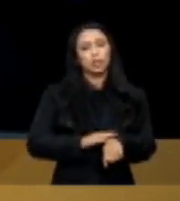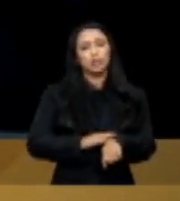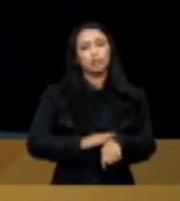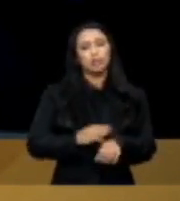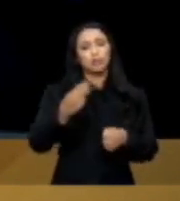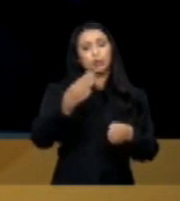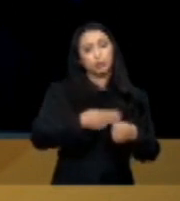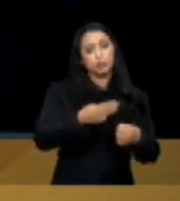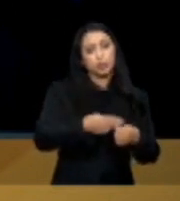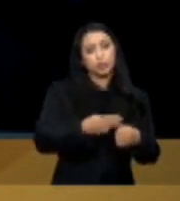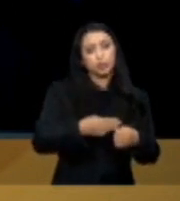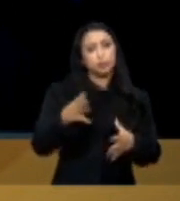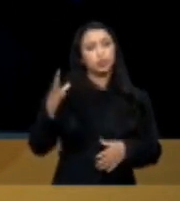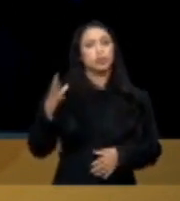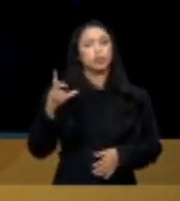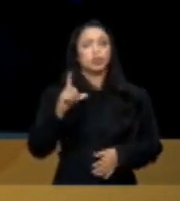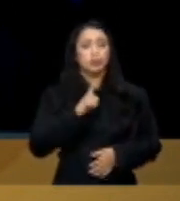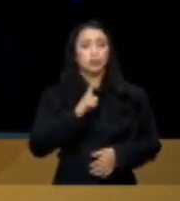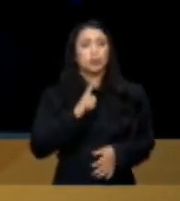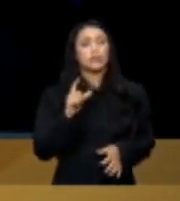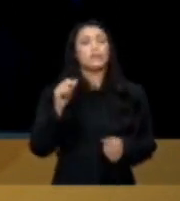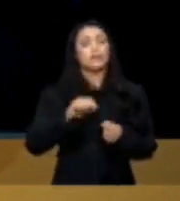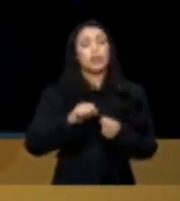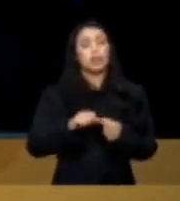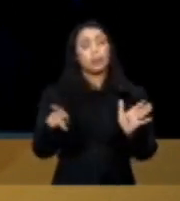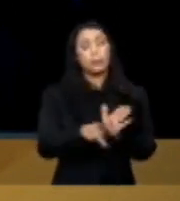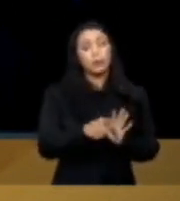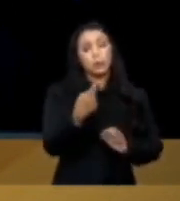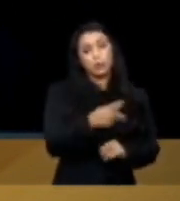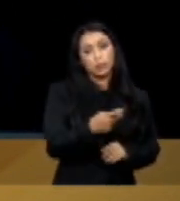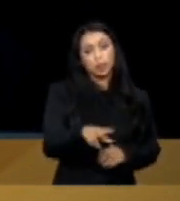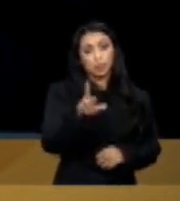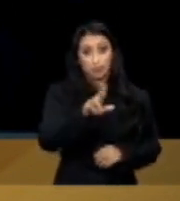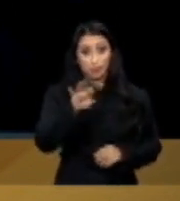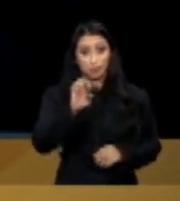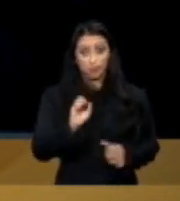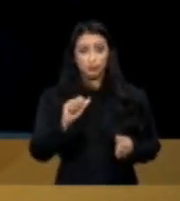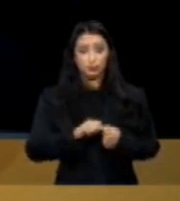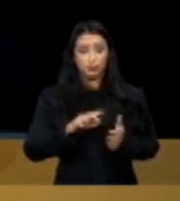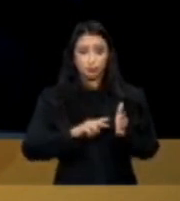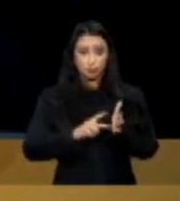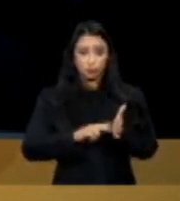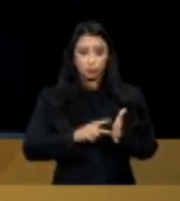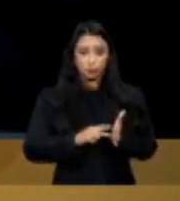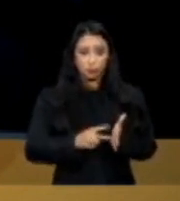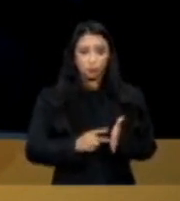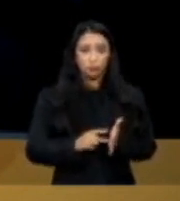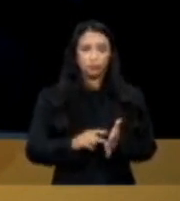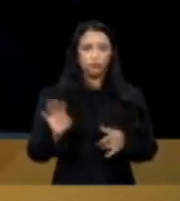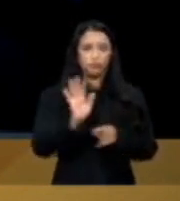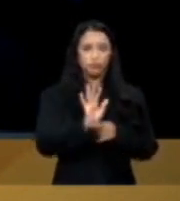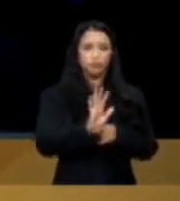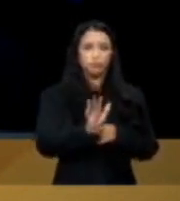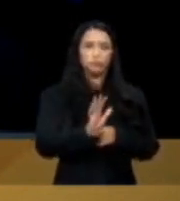no município de outorga. No primeiro recurso extraordinário, interposto pelo Sindicato das Empresas